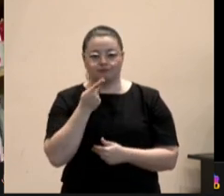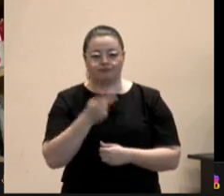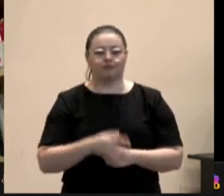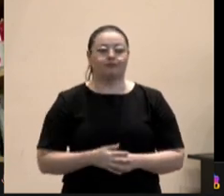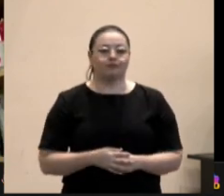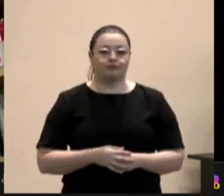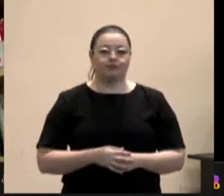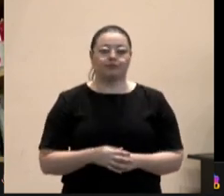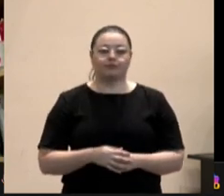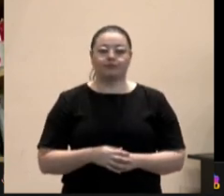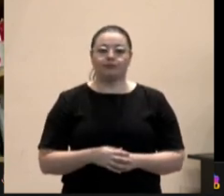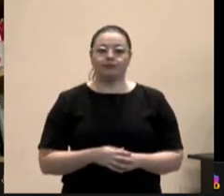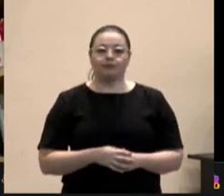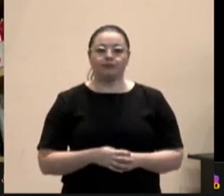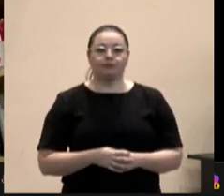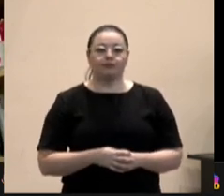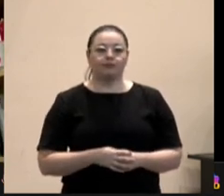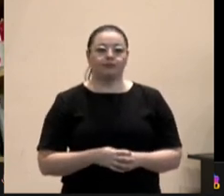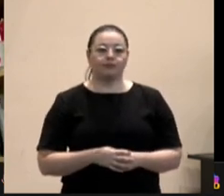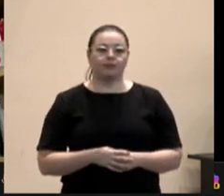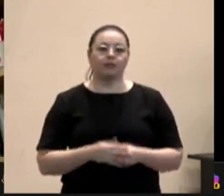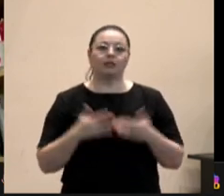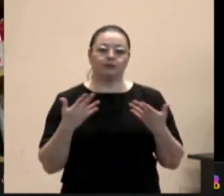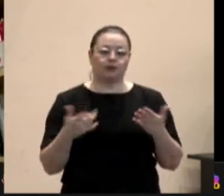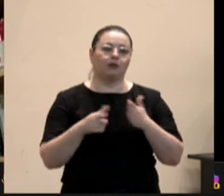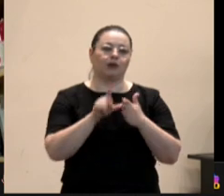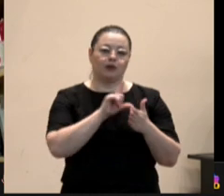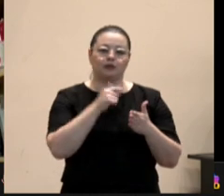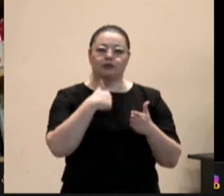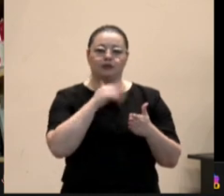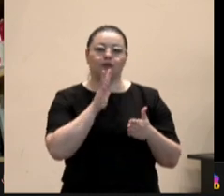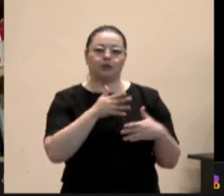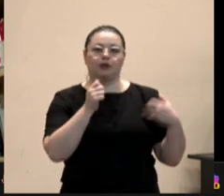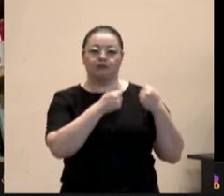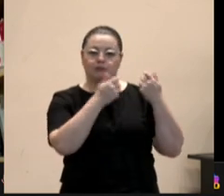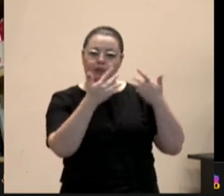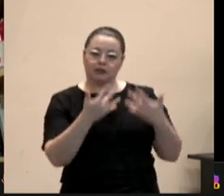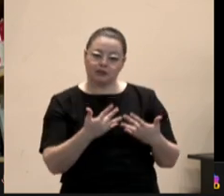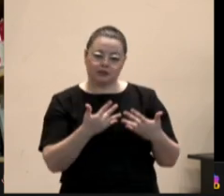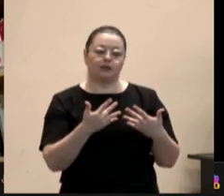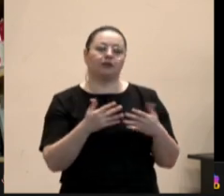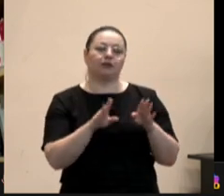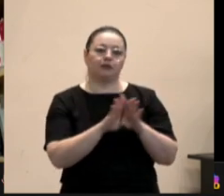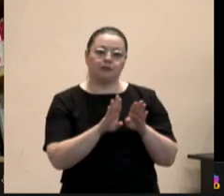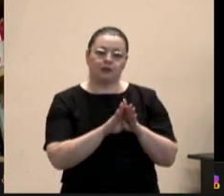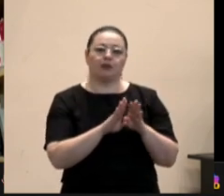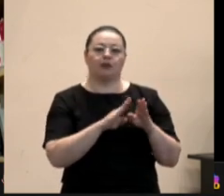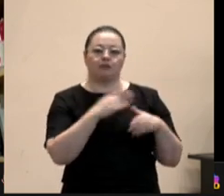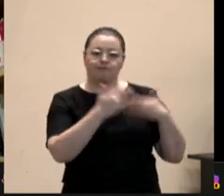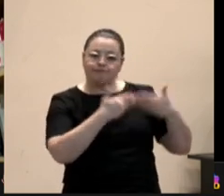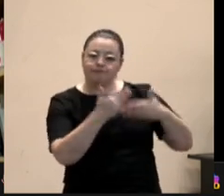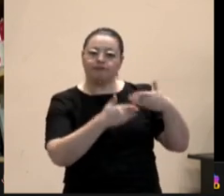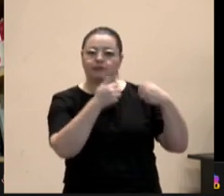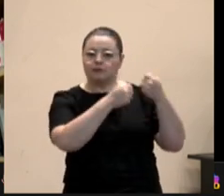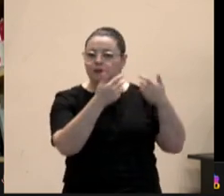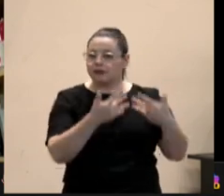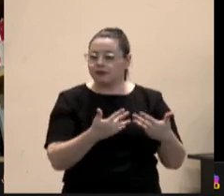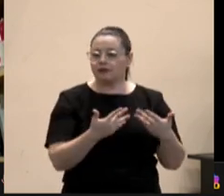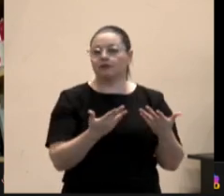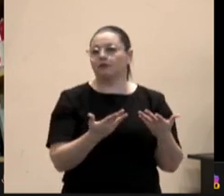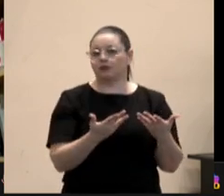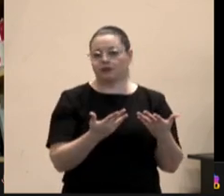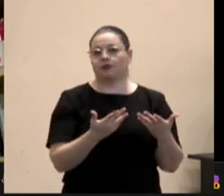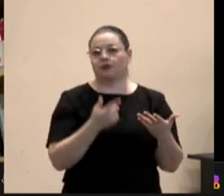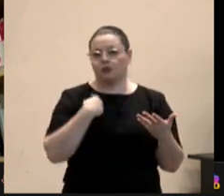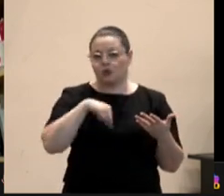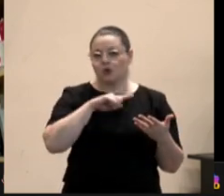Bem, conforme eu comentei, né, quando fui trazendo, né, o processo que